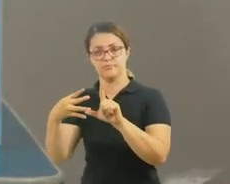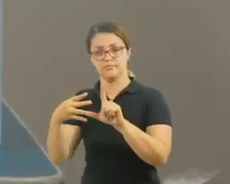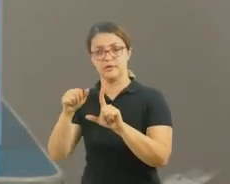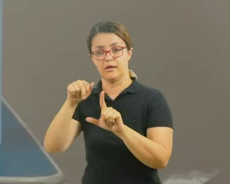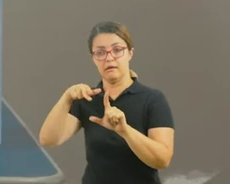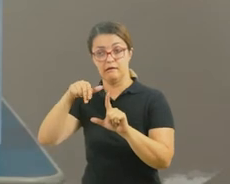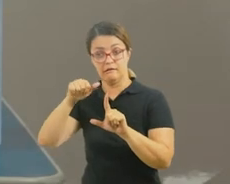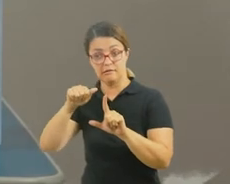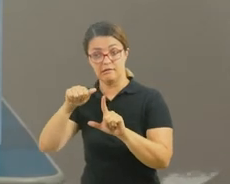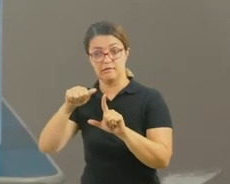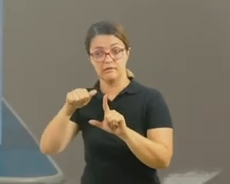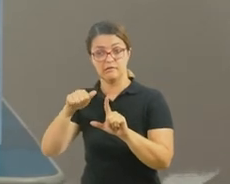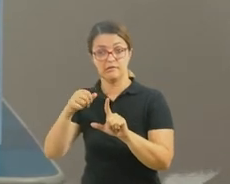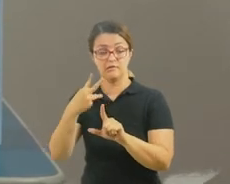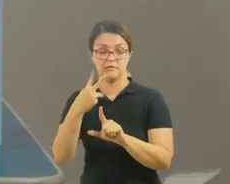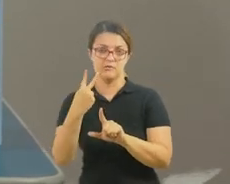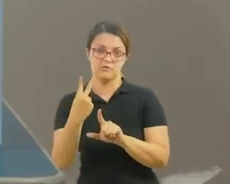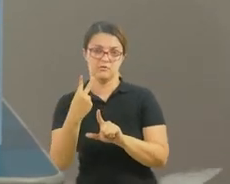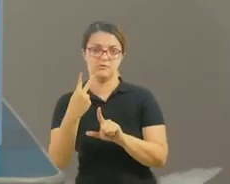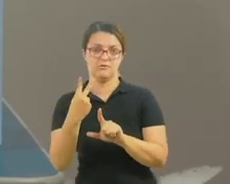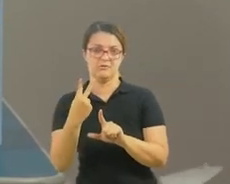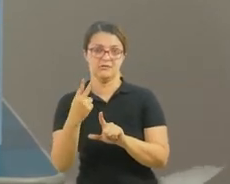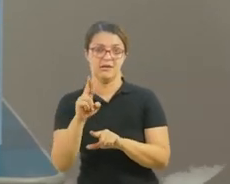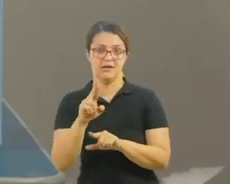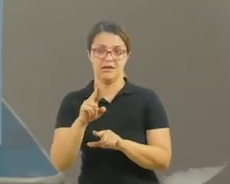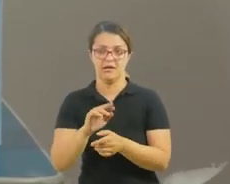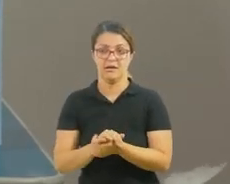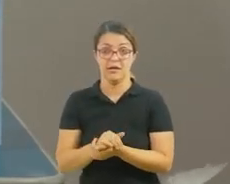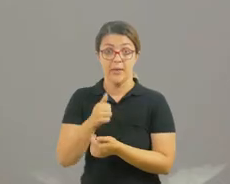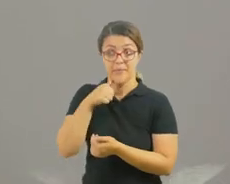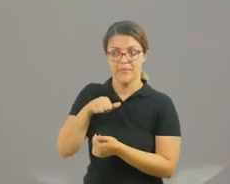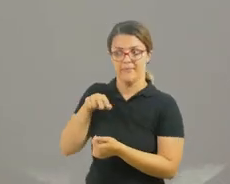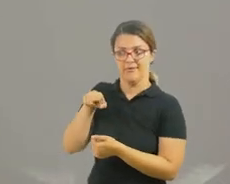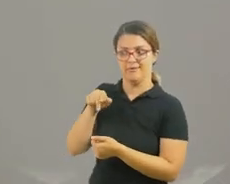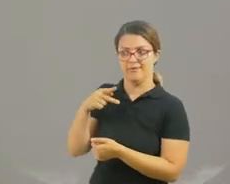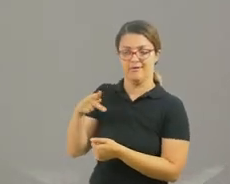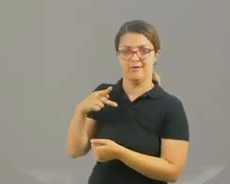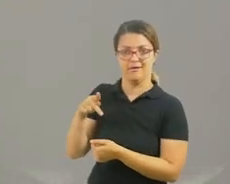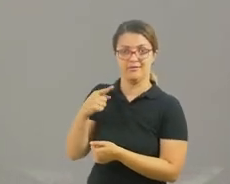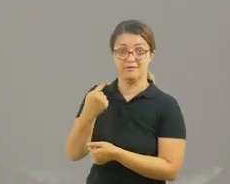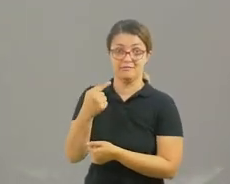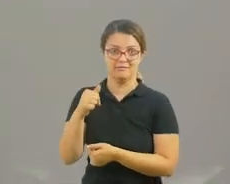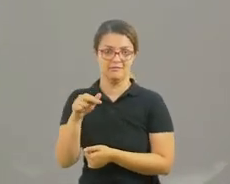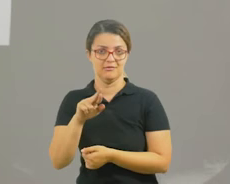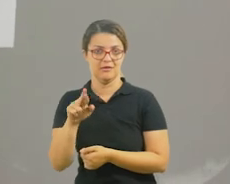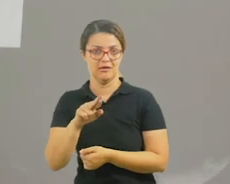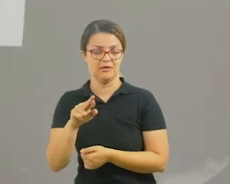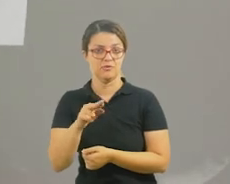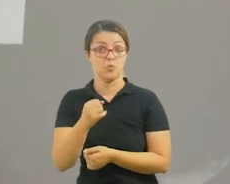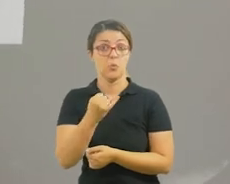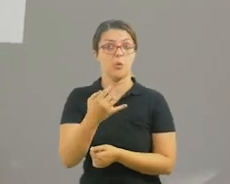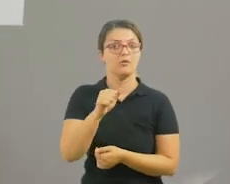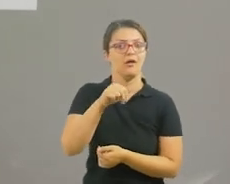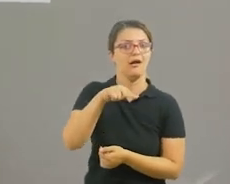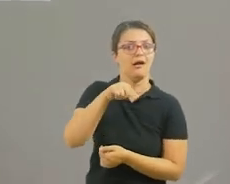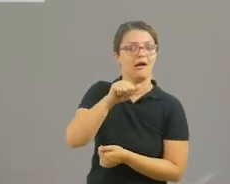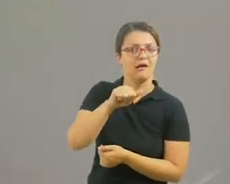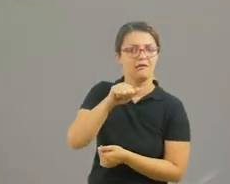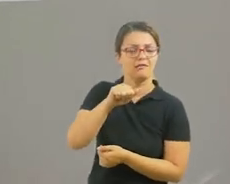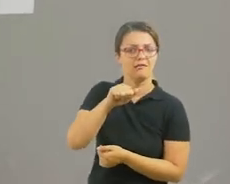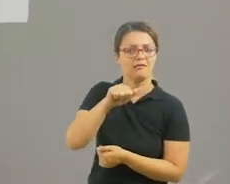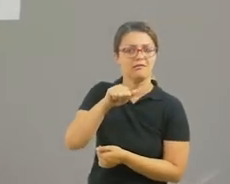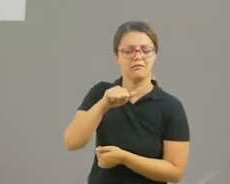encontrar: Ana tem R$ 32,00. Sua irmã, R$ 17,00. Quantos reais